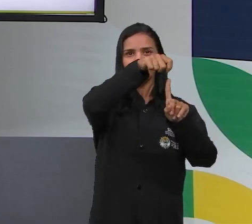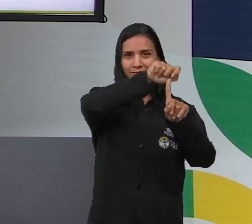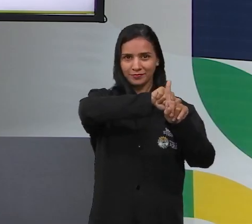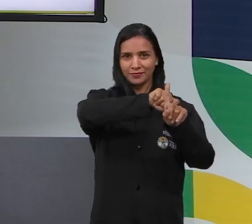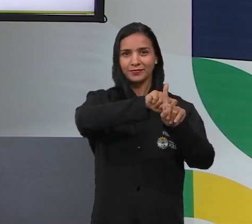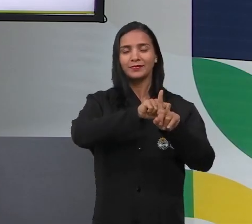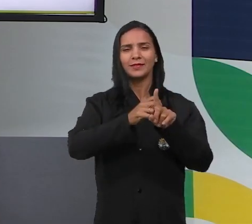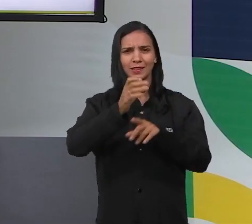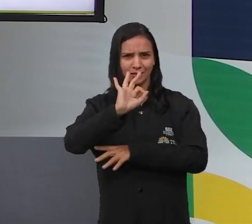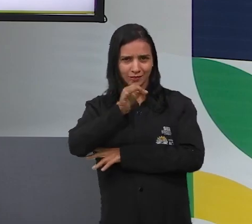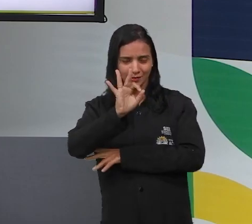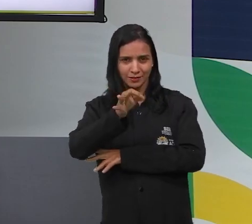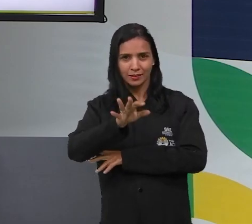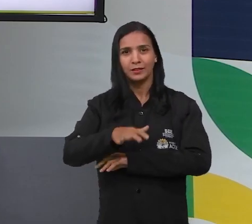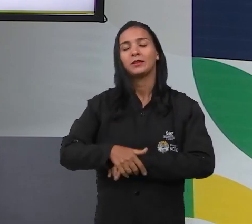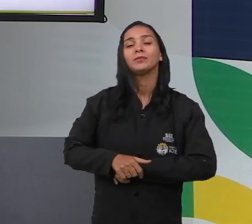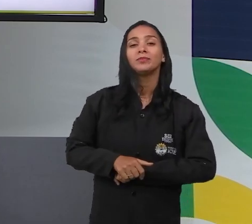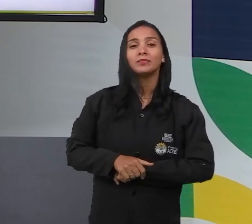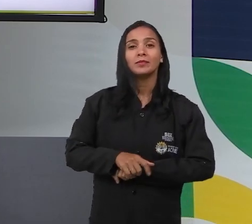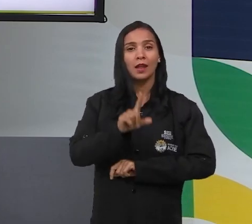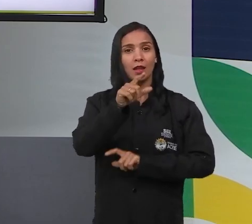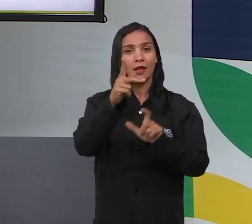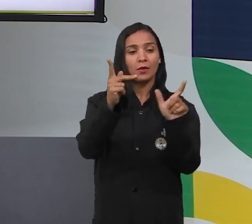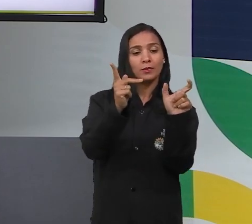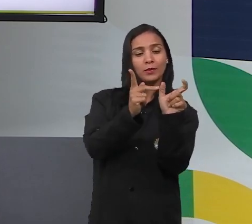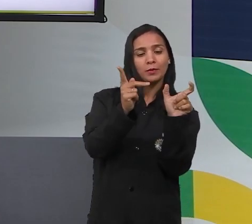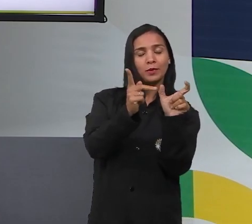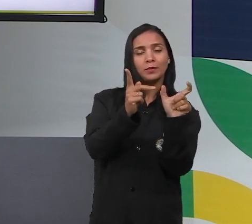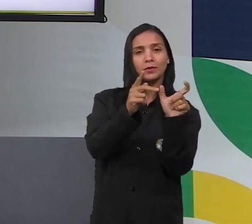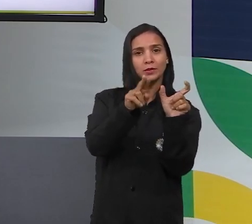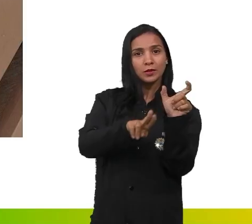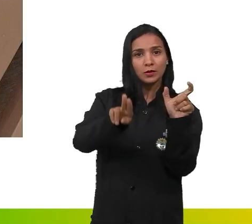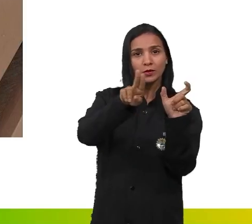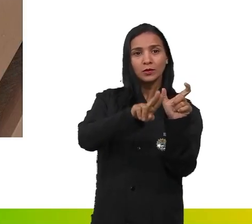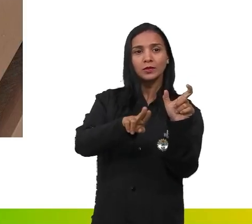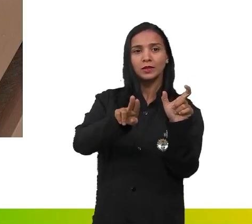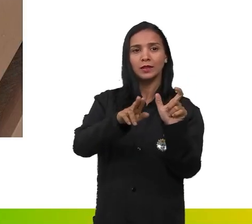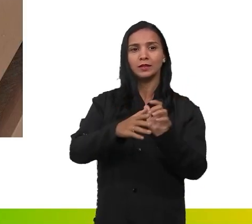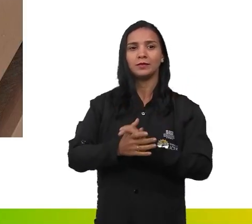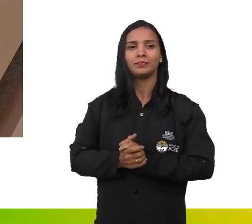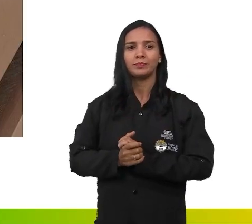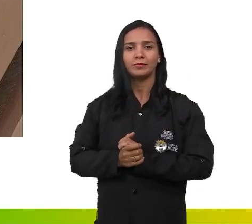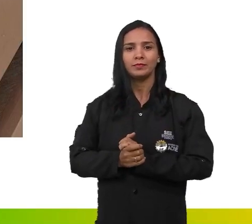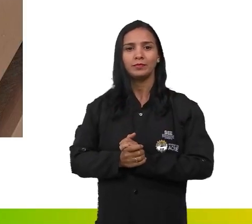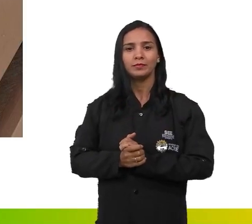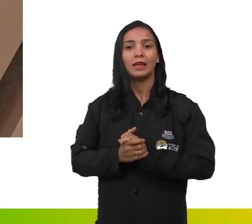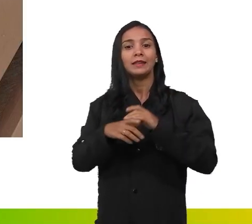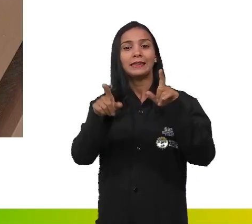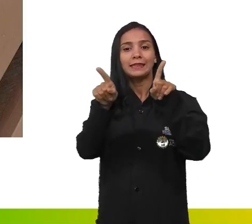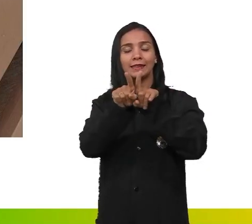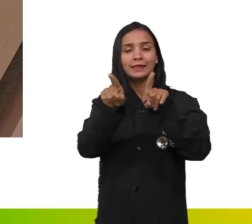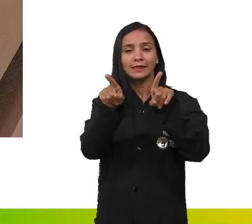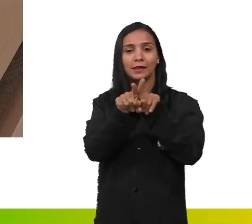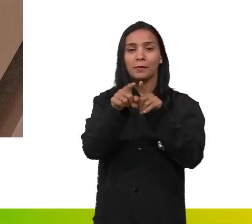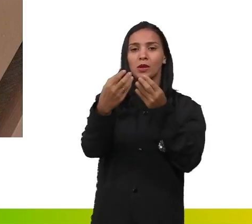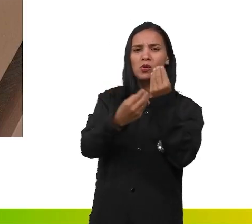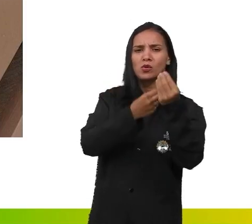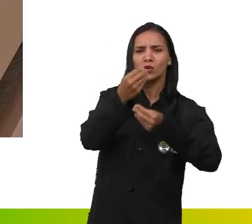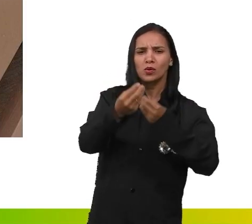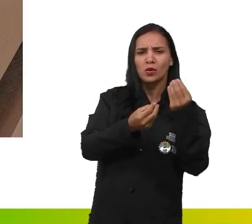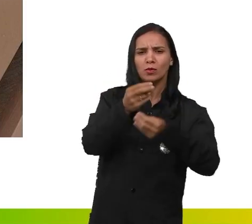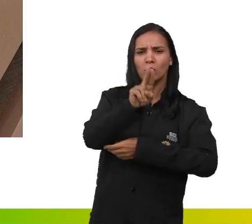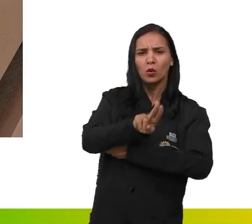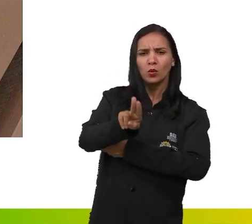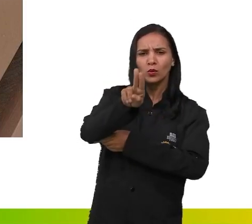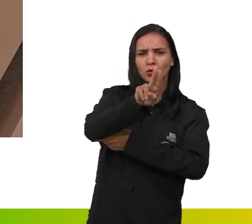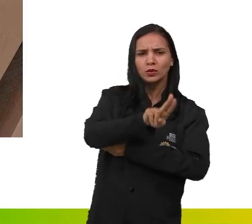preposição, certo? Agora, continuando, nós temos aqui indicação de lugar. Como que nós vamos utilizar o